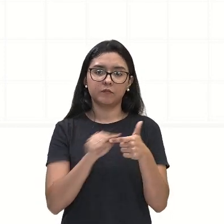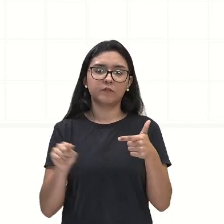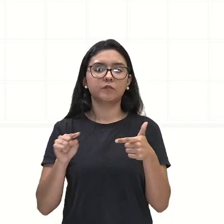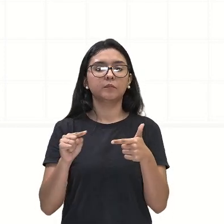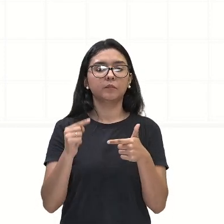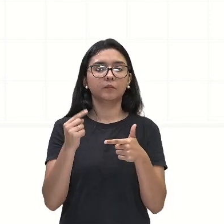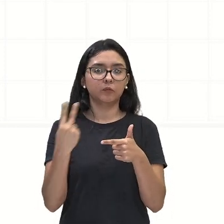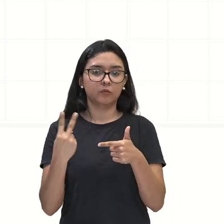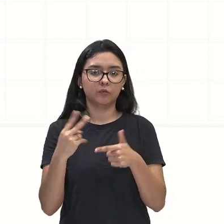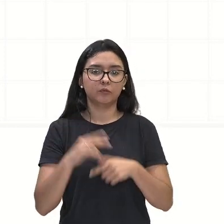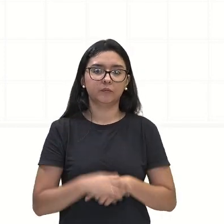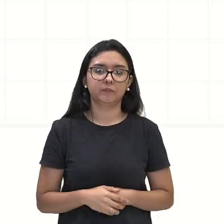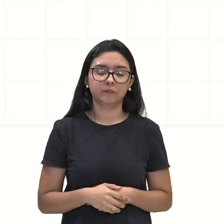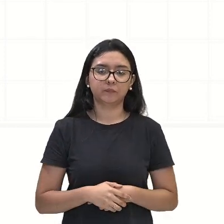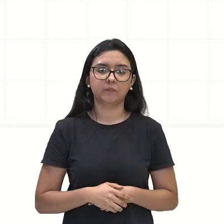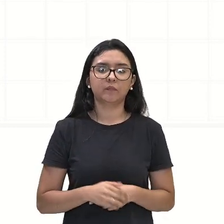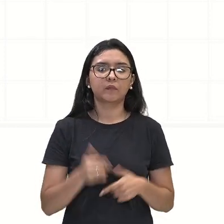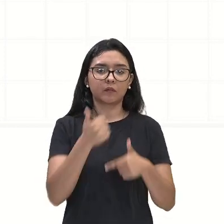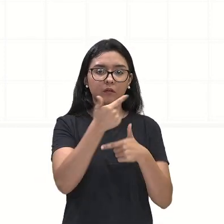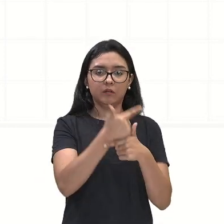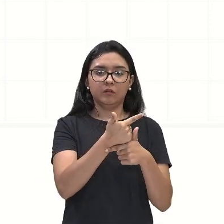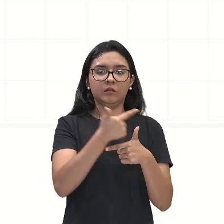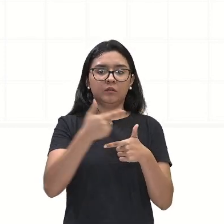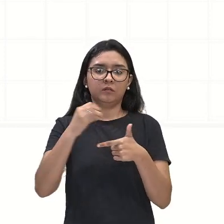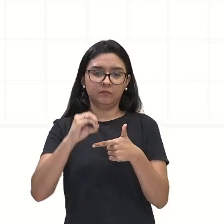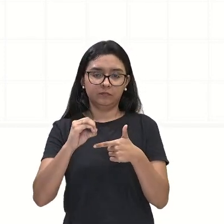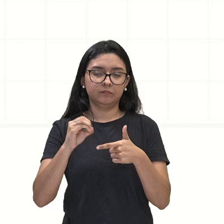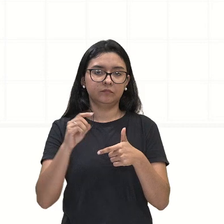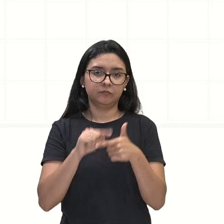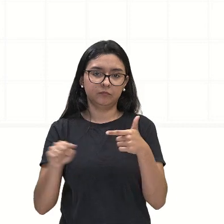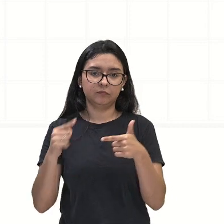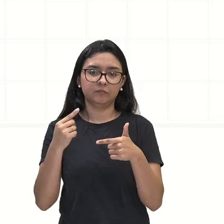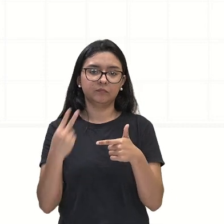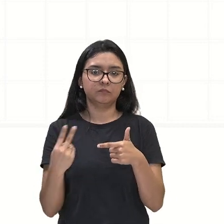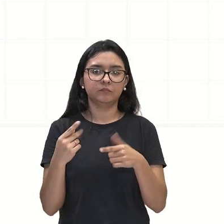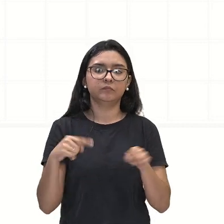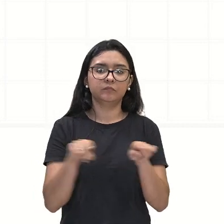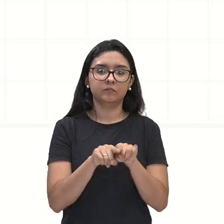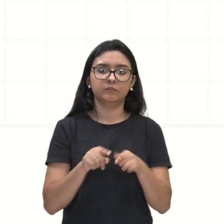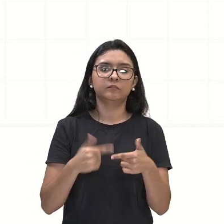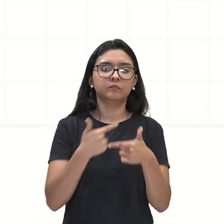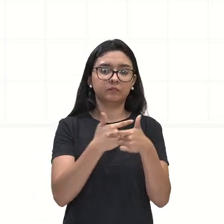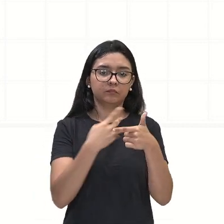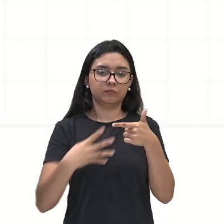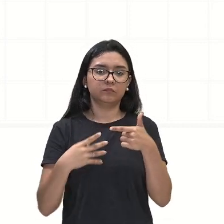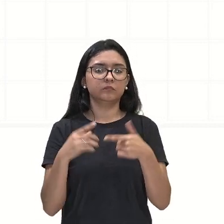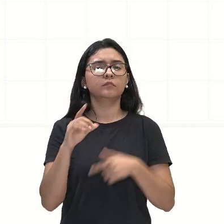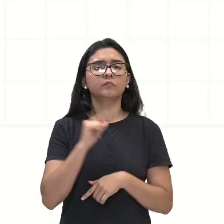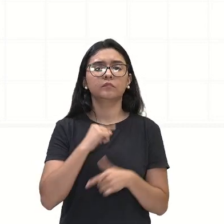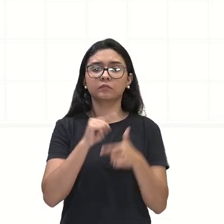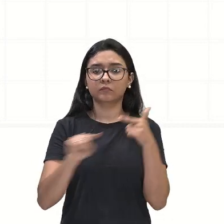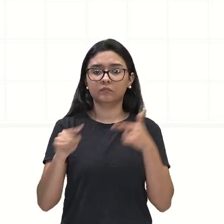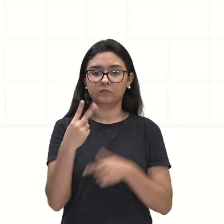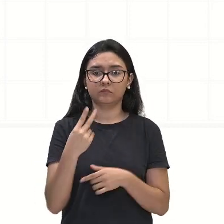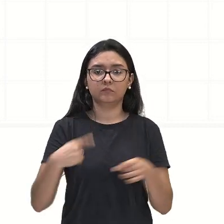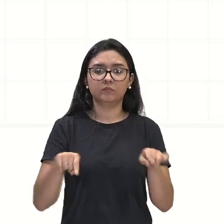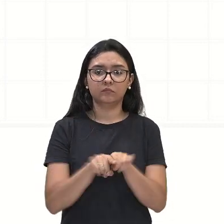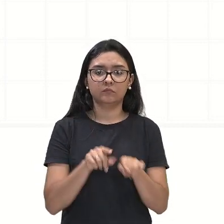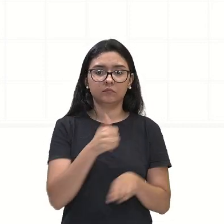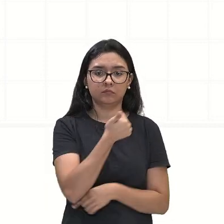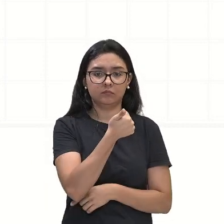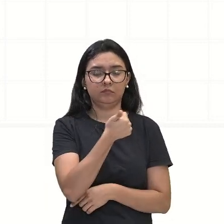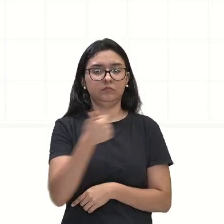por 2, dividindo aqui por 2, eu vou ter 110 dividido por 12.